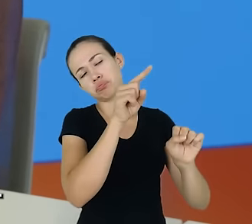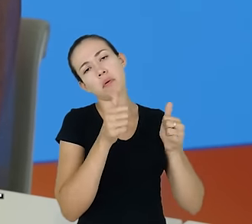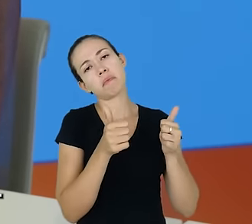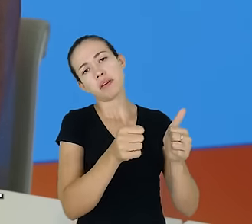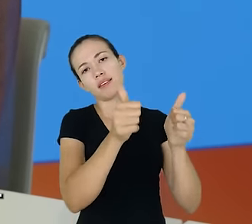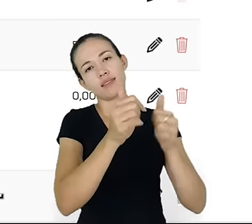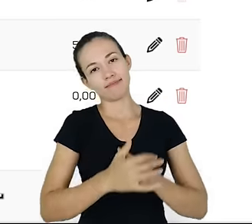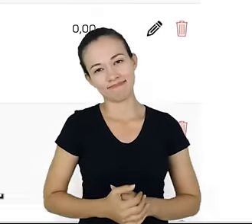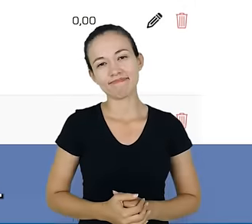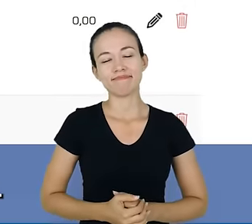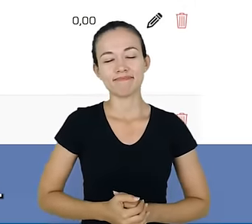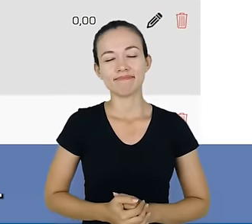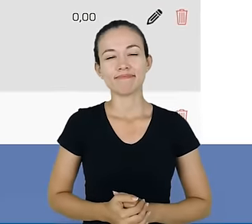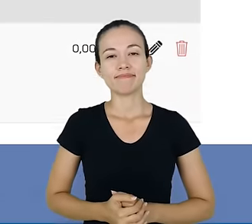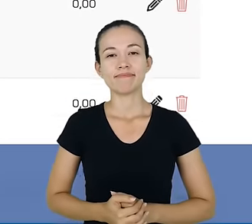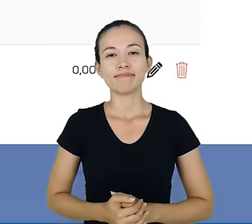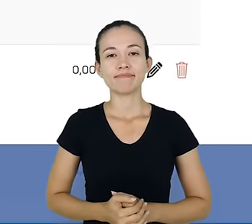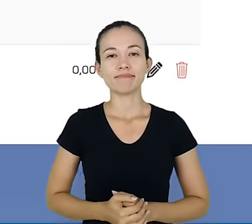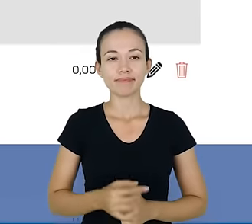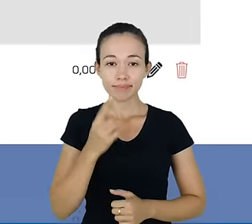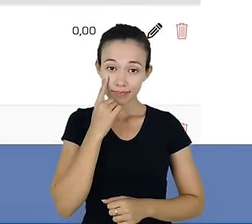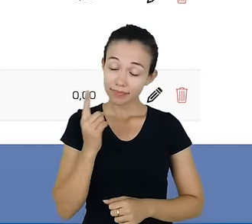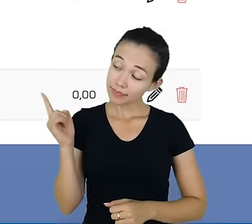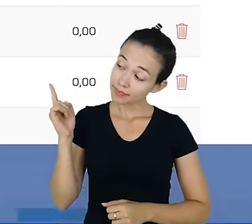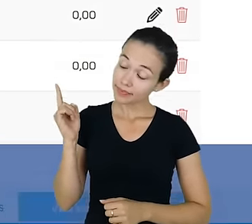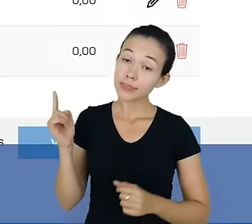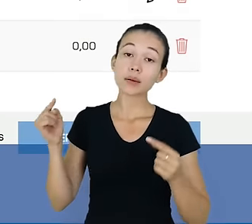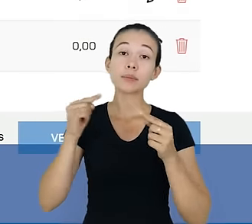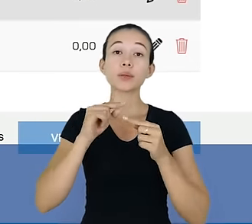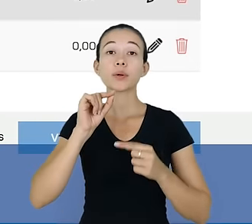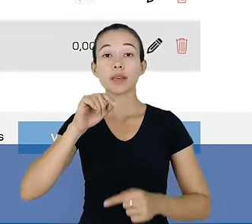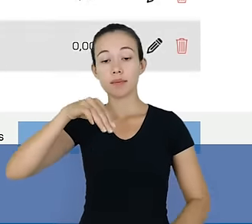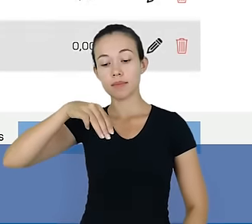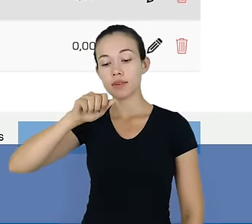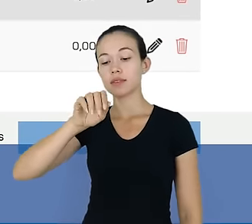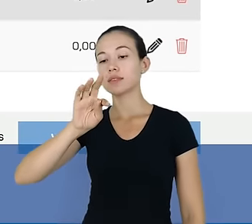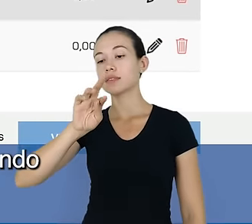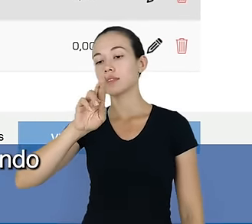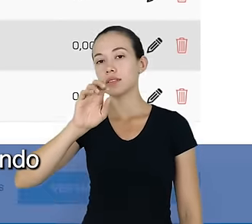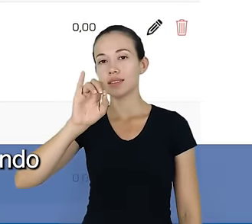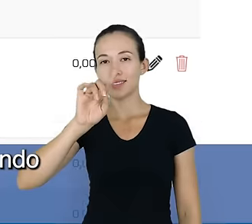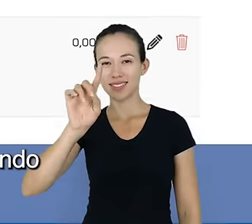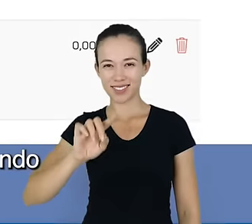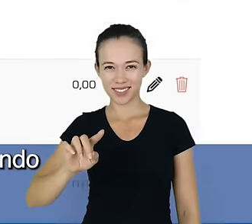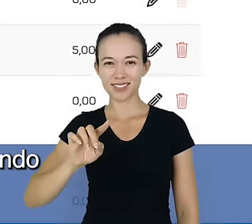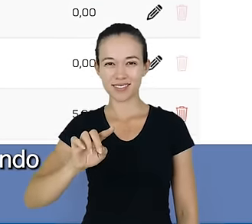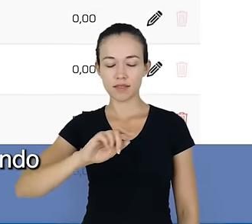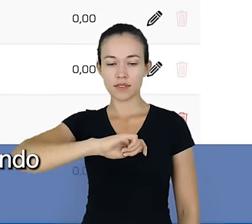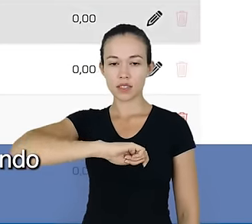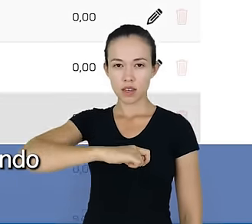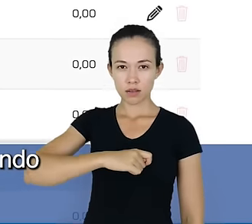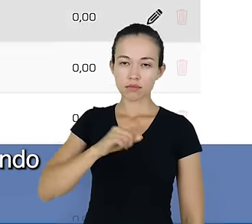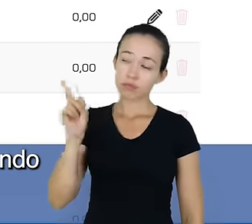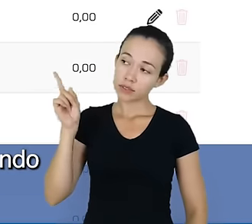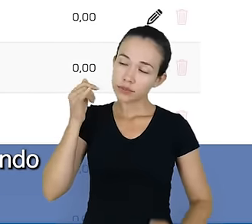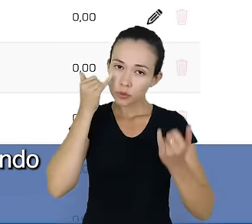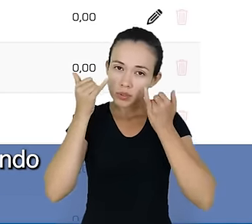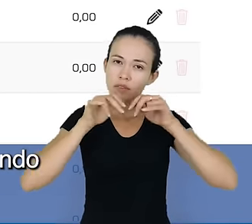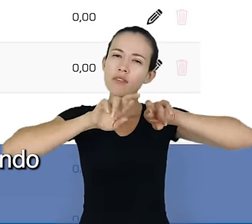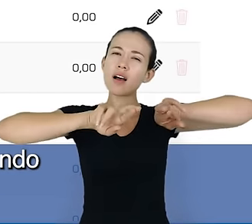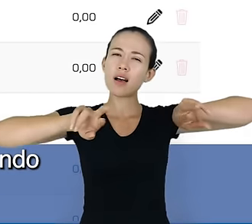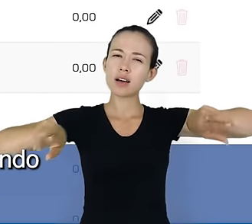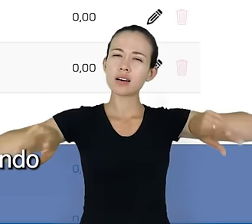nesse sentido né aqui então é a matriz fiscal tem várias informações aqui são vários testes que a gente vai trazendo e a